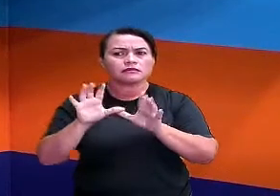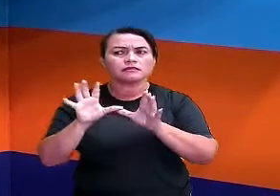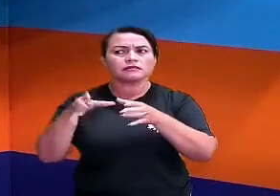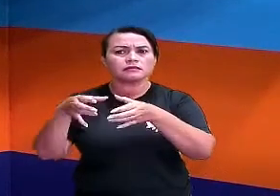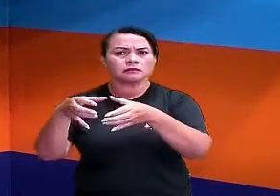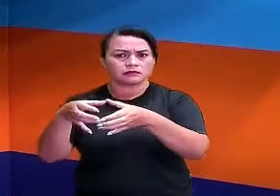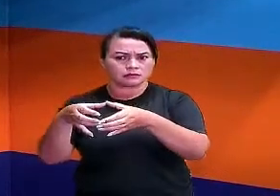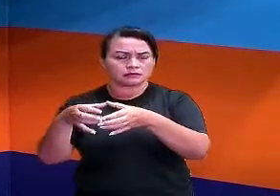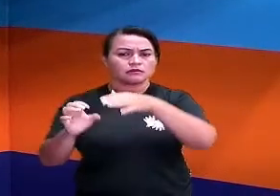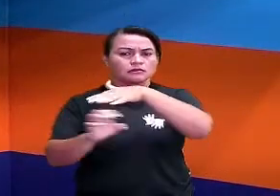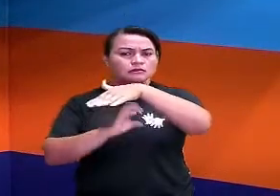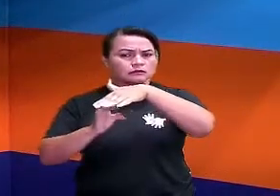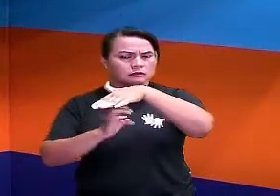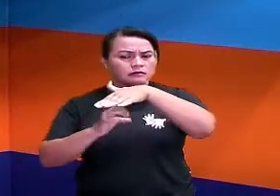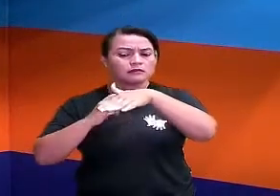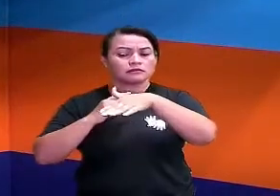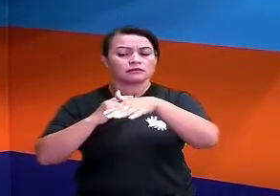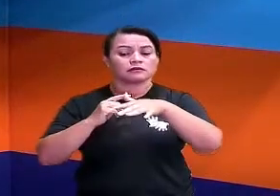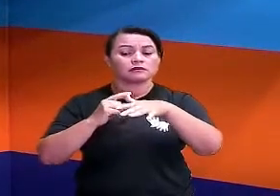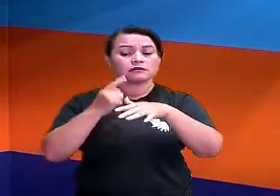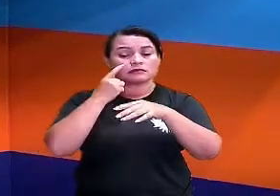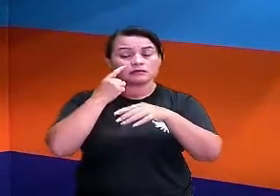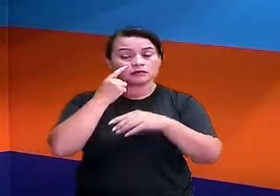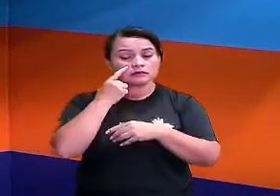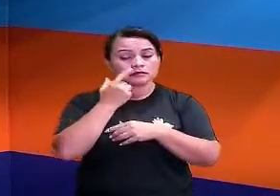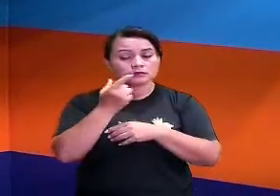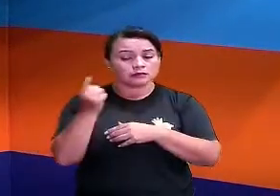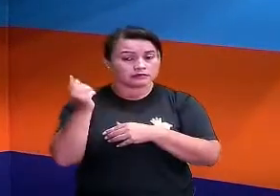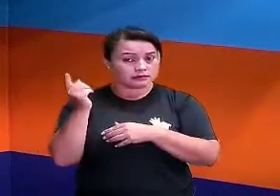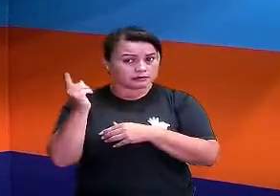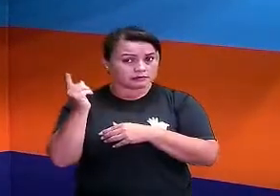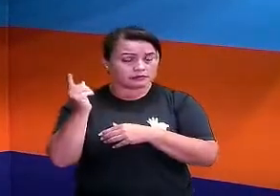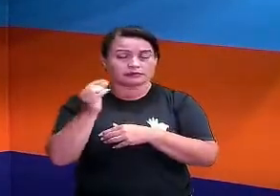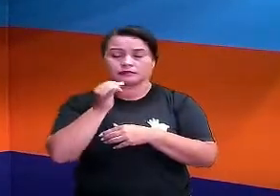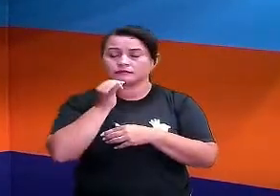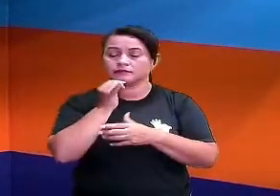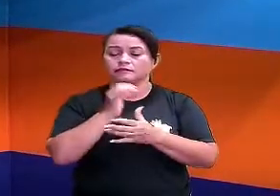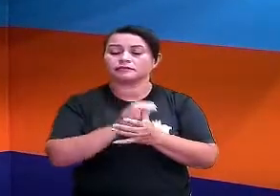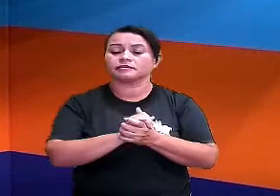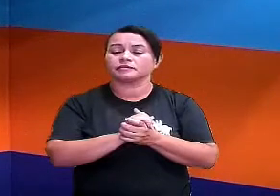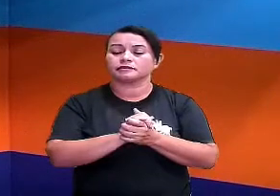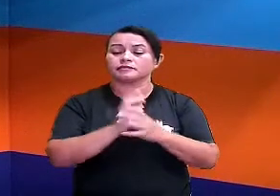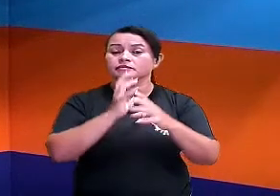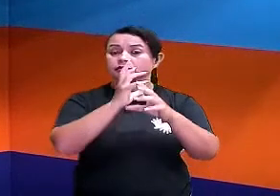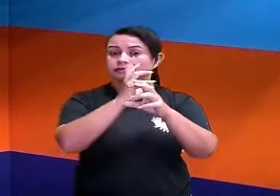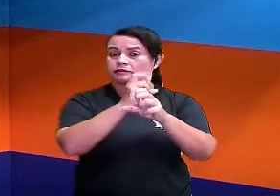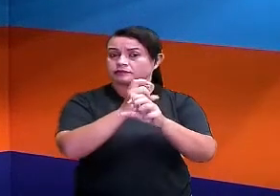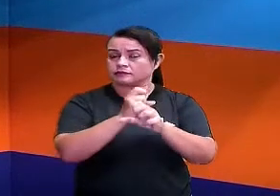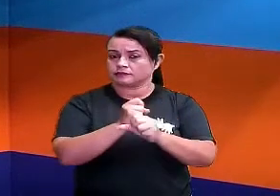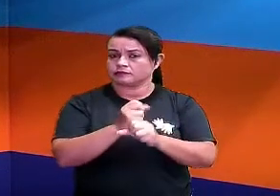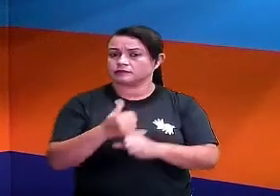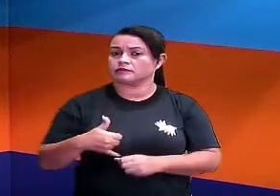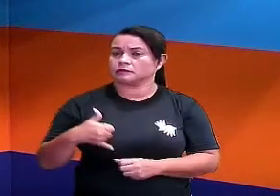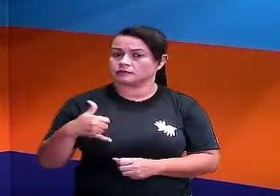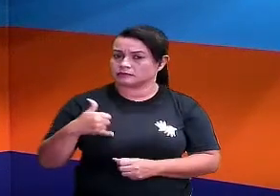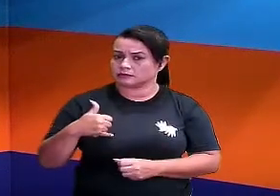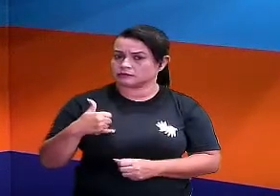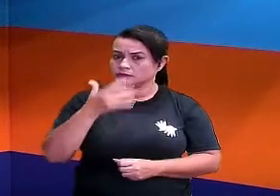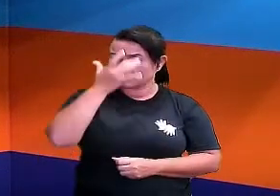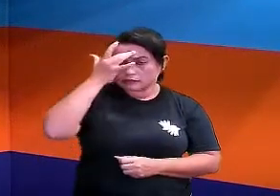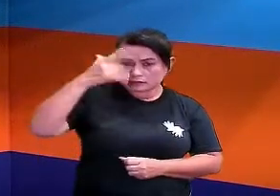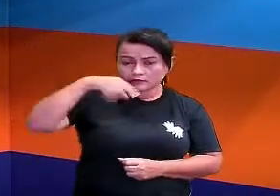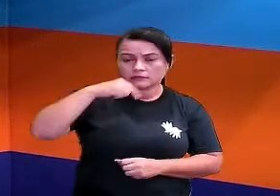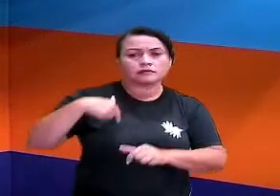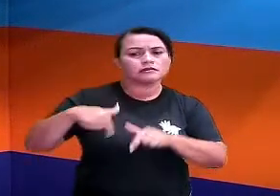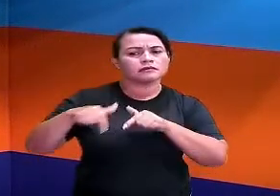empresa está na lista a seguir. Vamos a esse exemplo para que a gente possa compreender melhor. Calcule a idade média dos funcionários